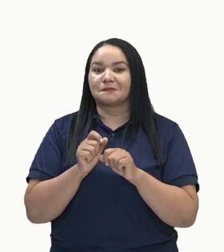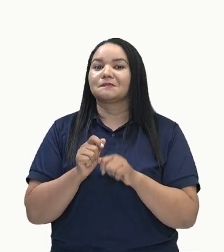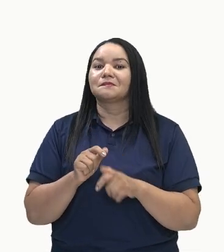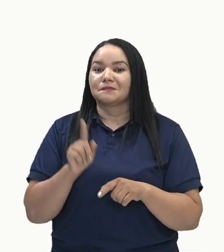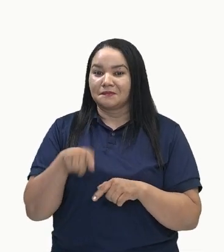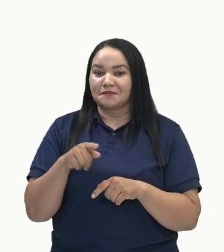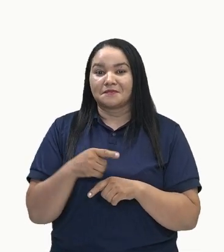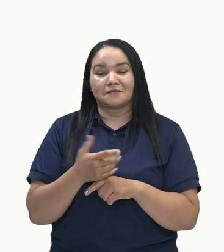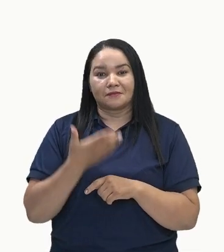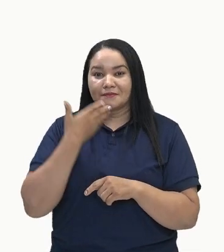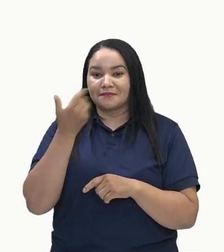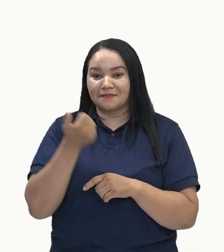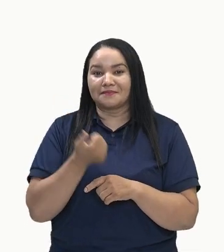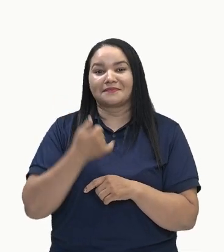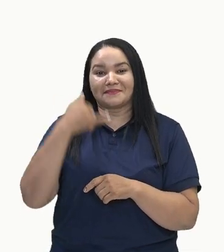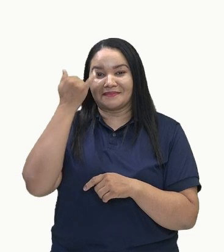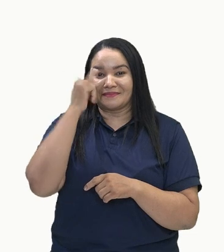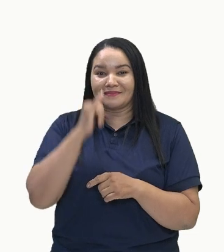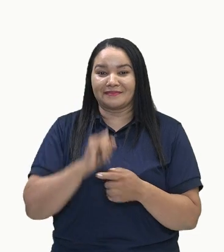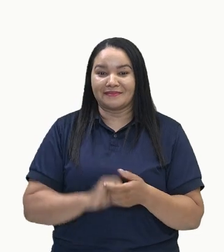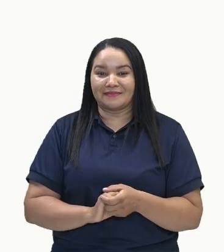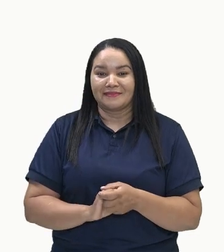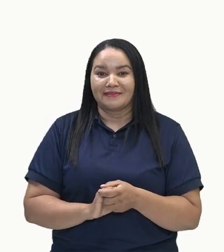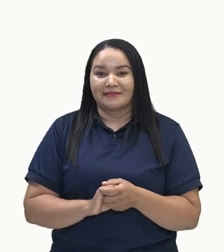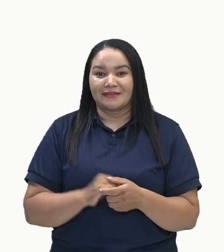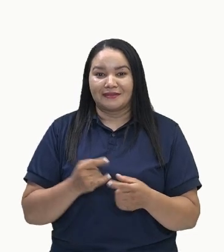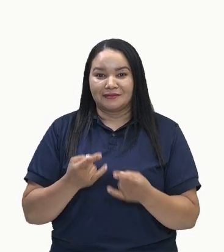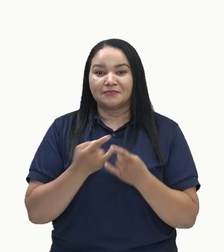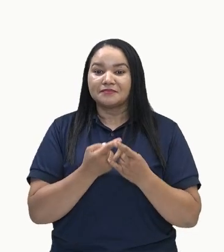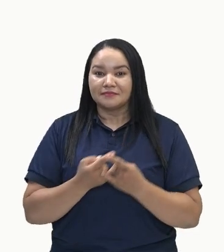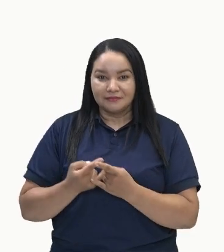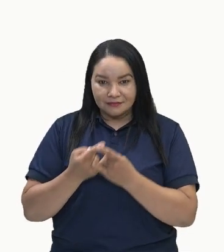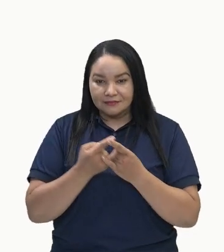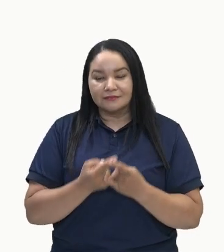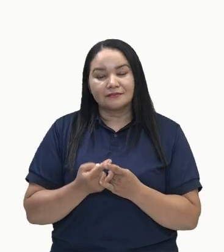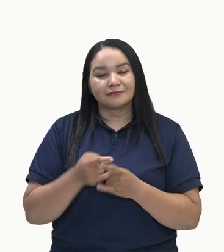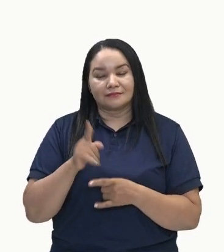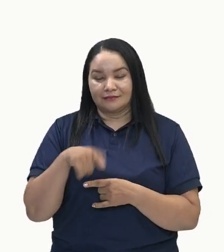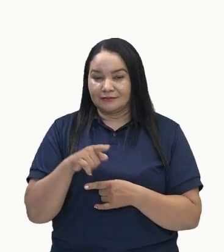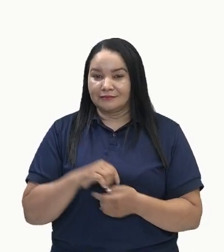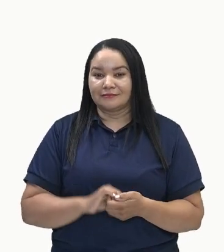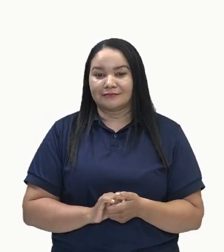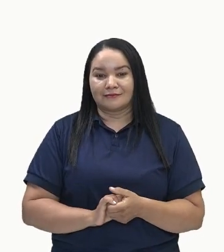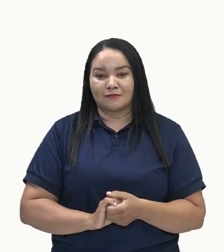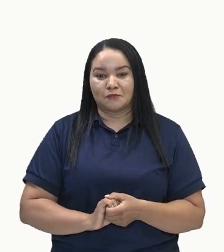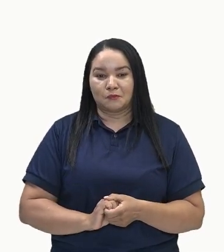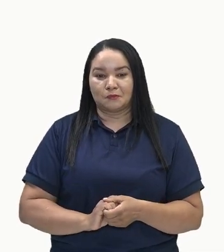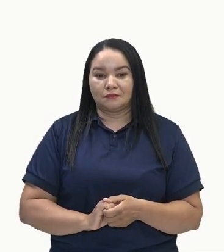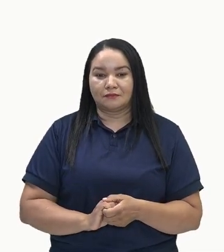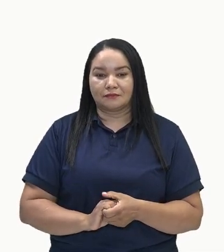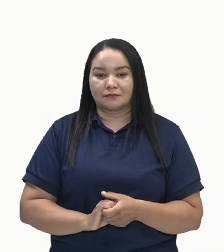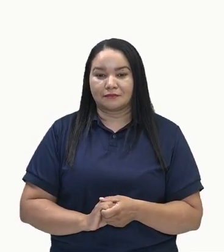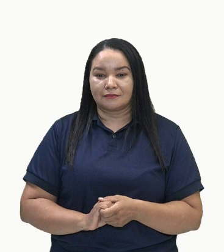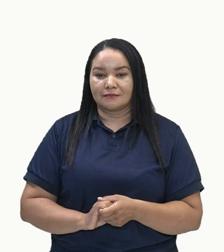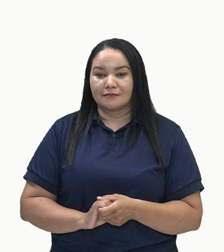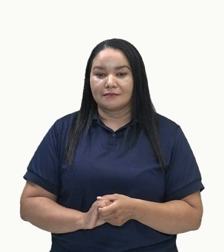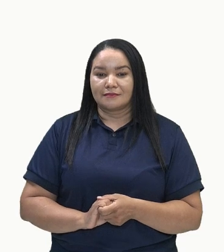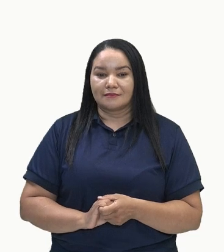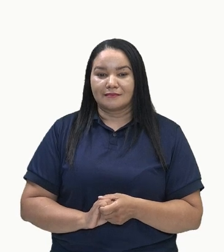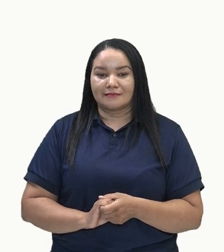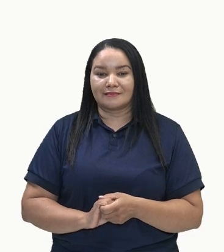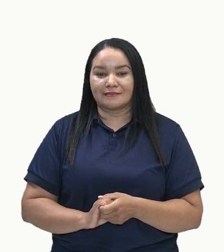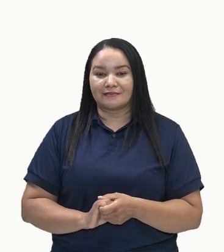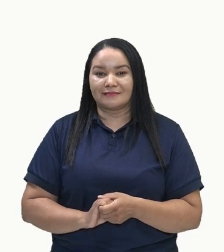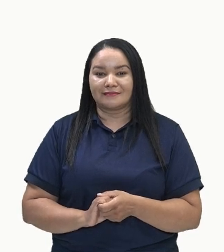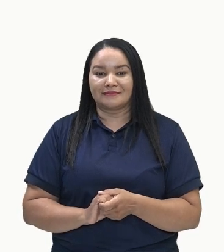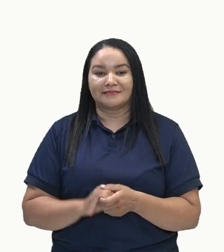eficaz para evitar a transmissão das infecções sexualmente transmissíveis. Aqui nós estamos